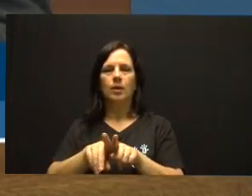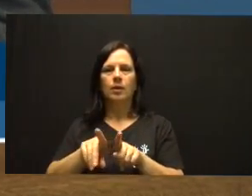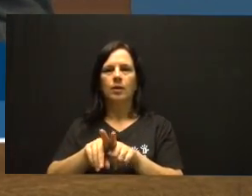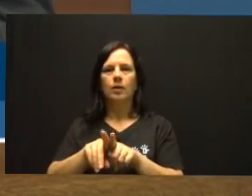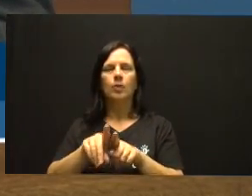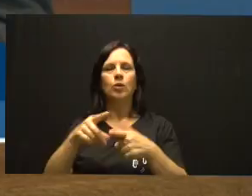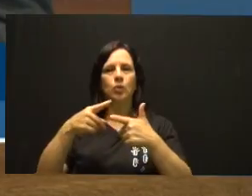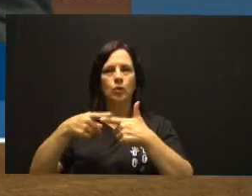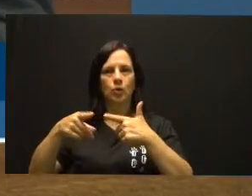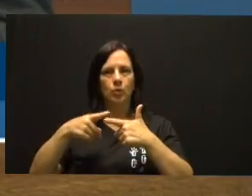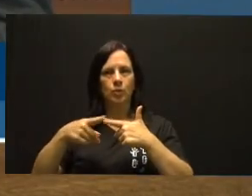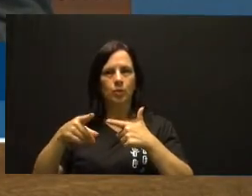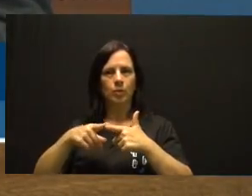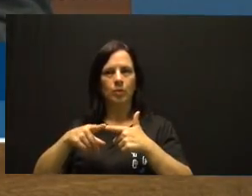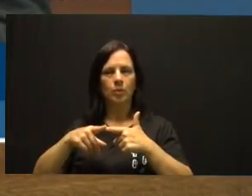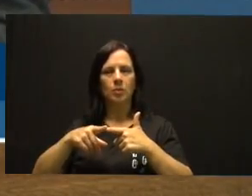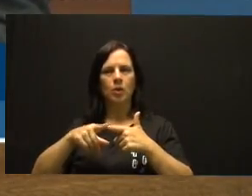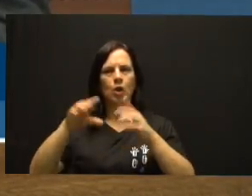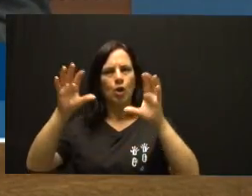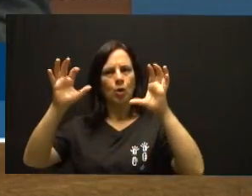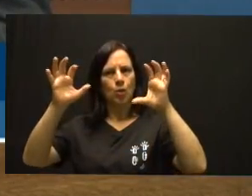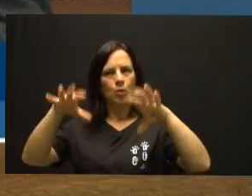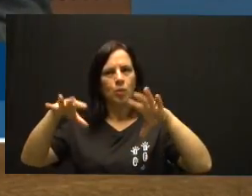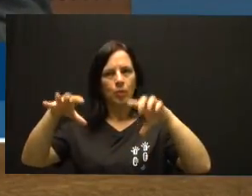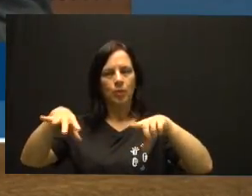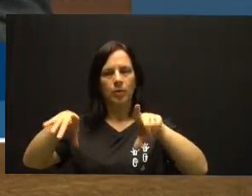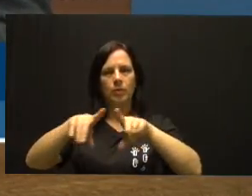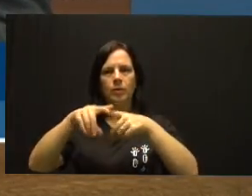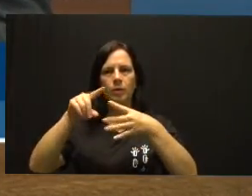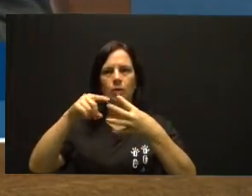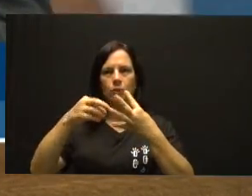ressaltando problemas quando chove e também a relação